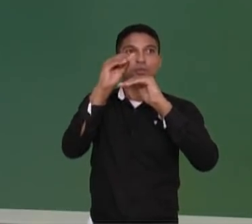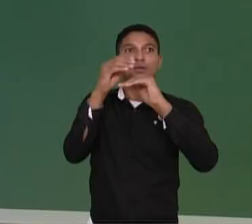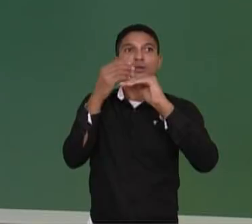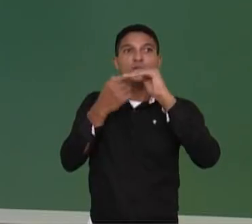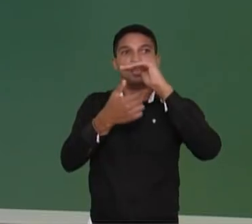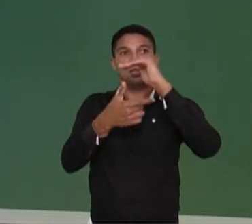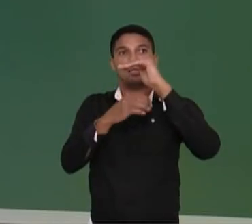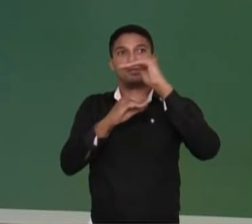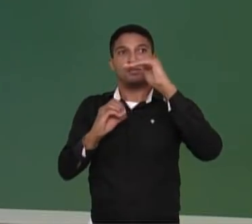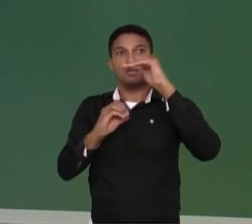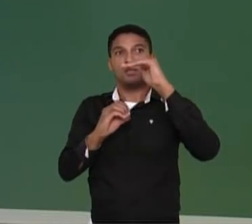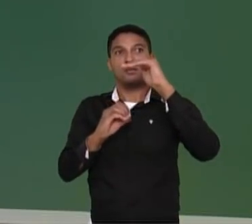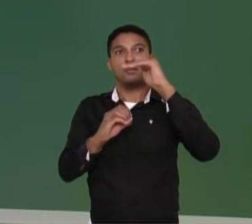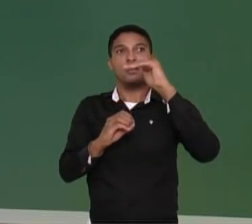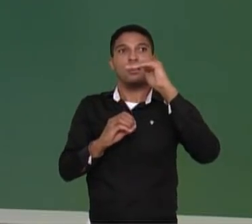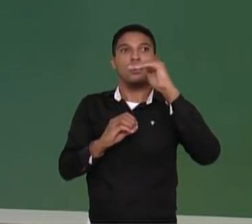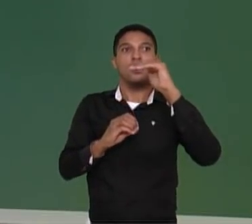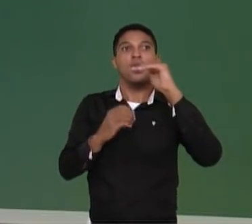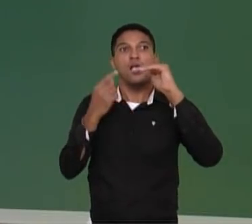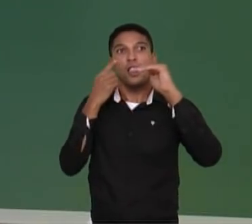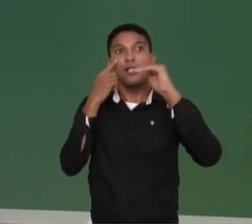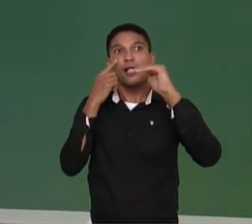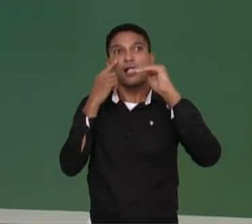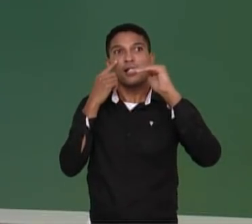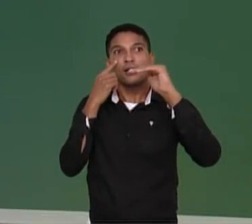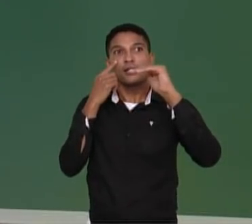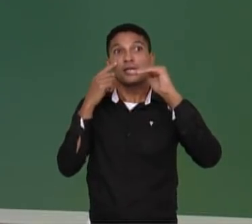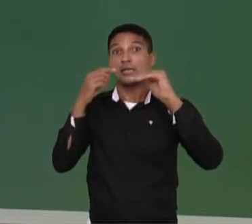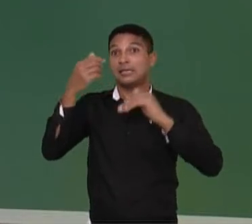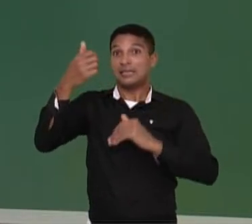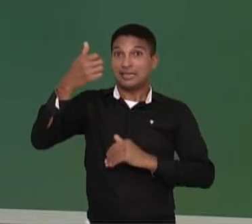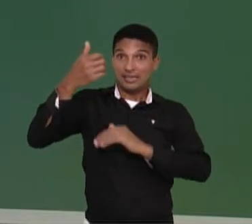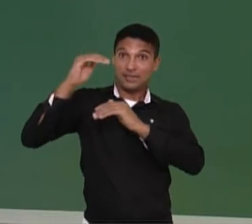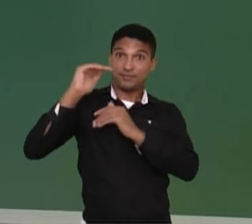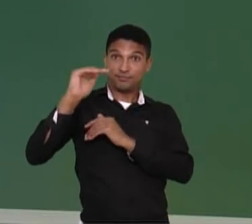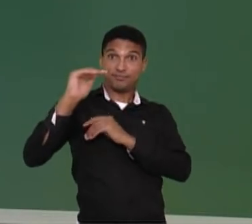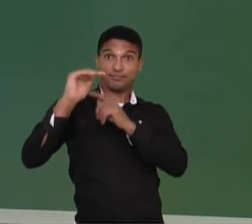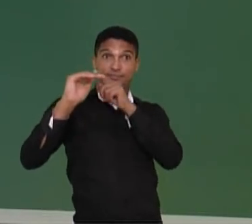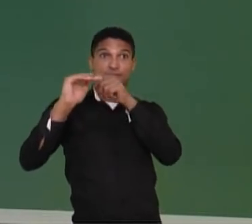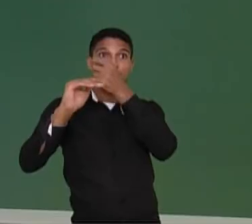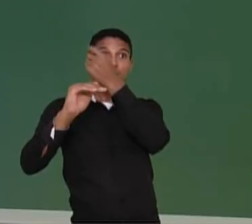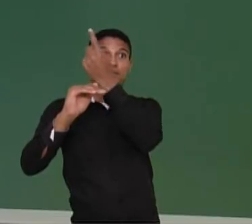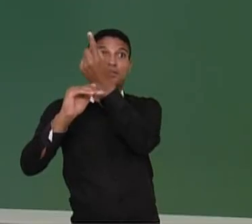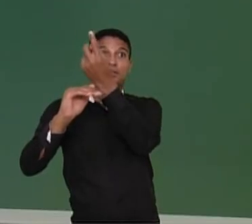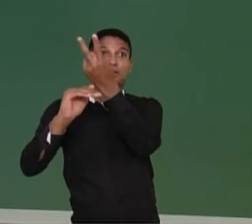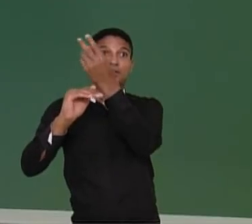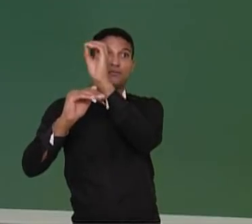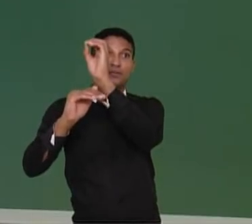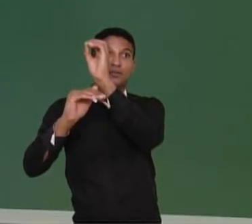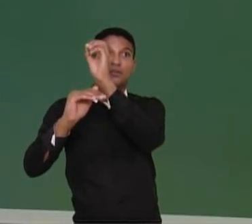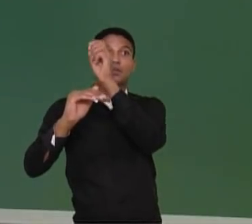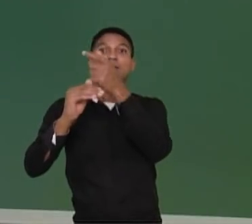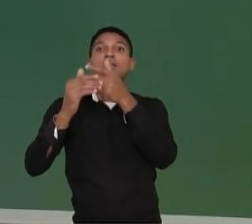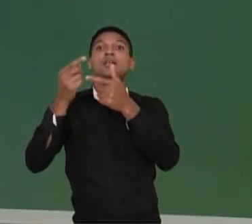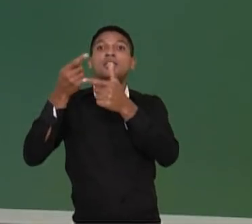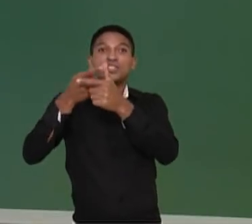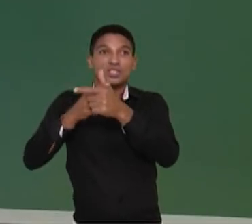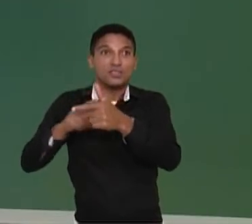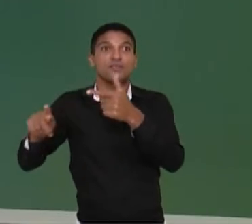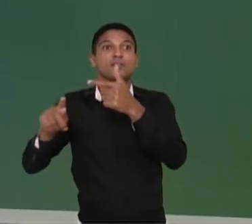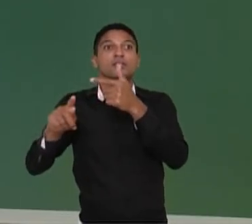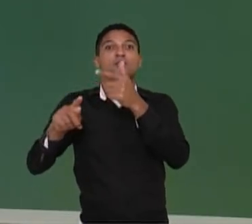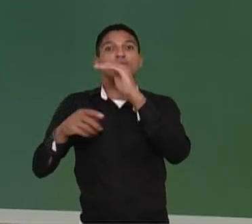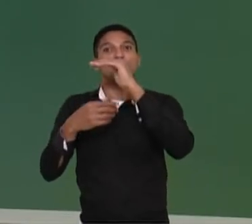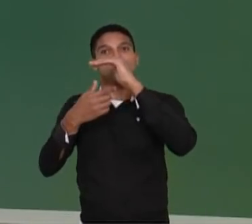Que facilite a tua leitura, que facilite a tua comunicação. Então, por isso, existem as conversões de quilômetro para metro, de metro para centímetro